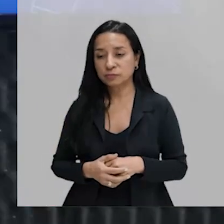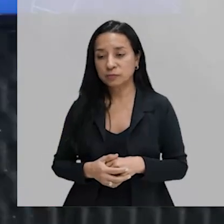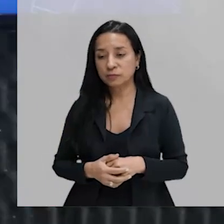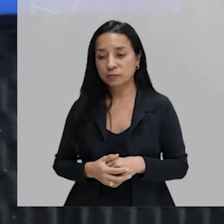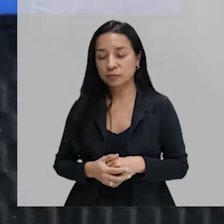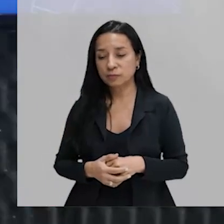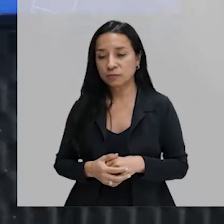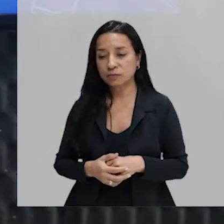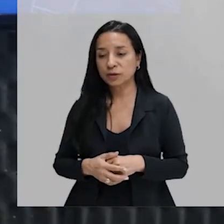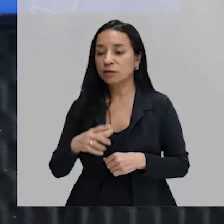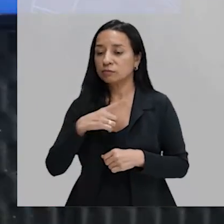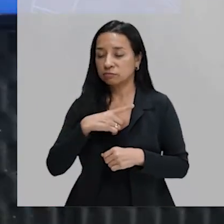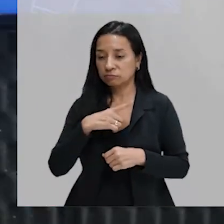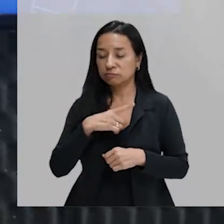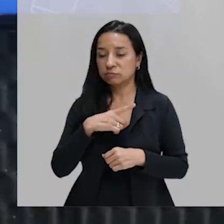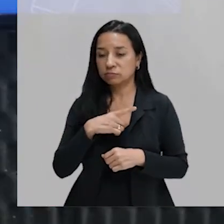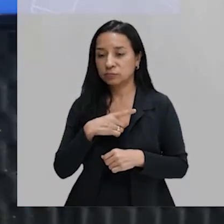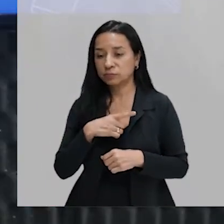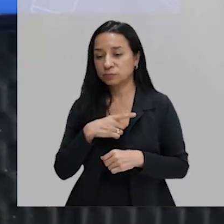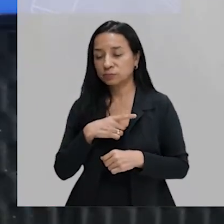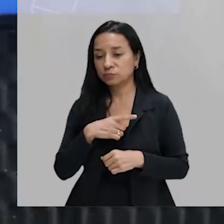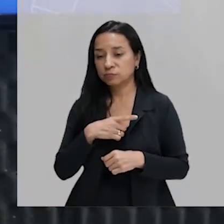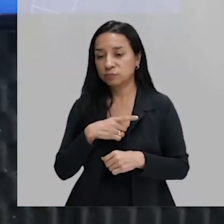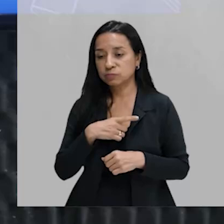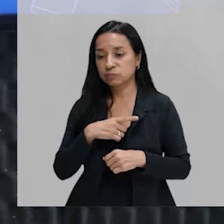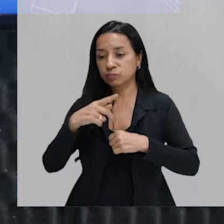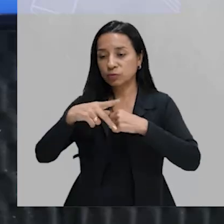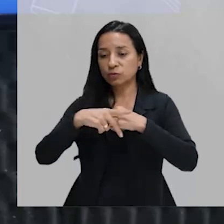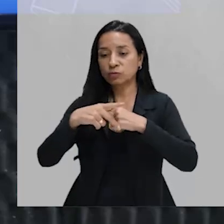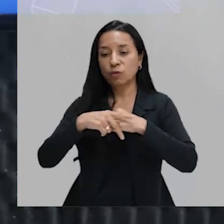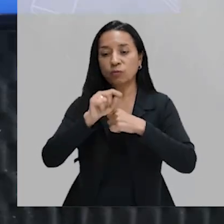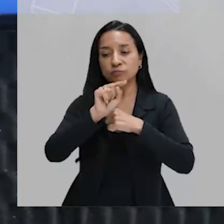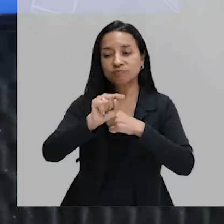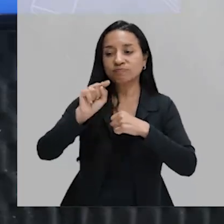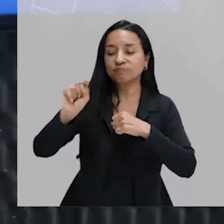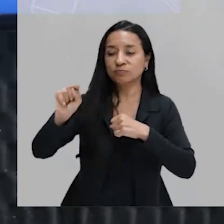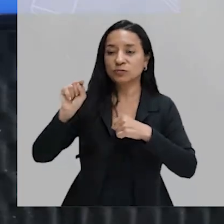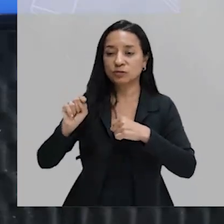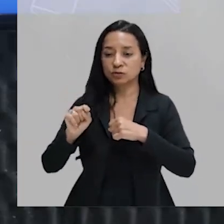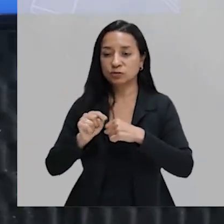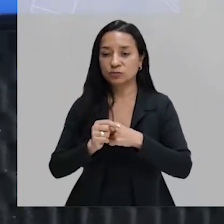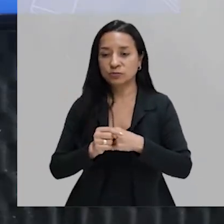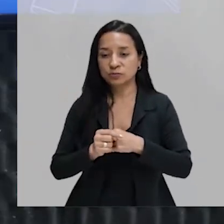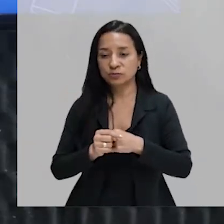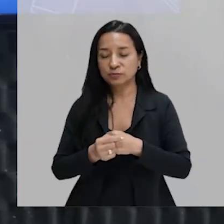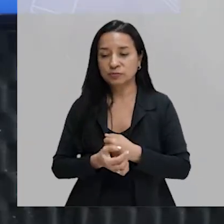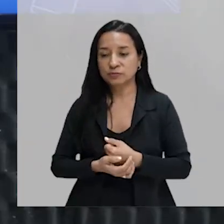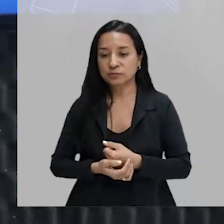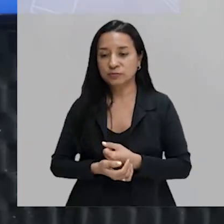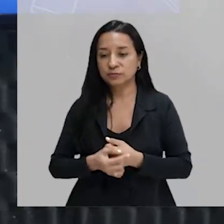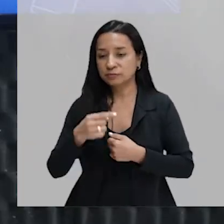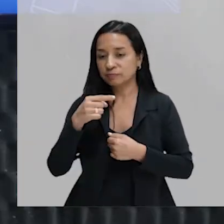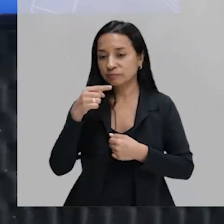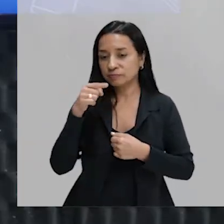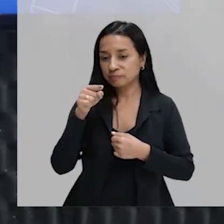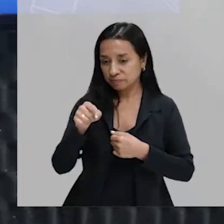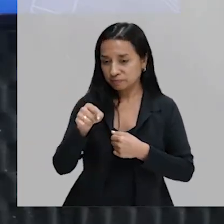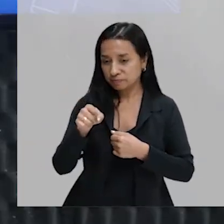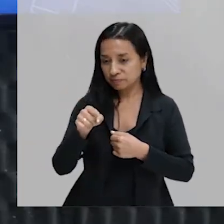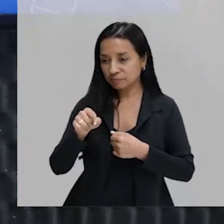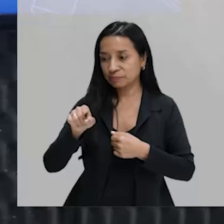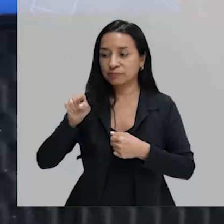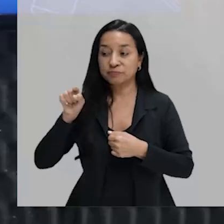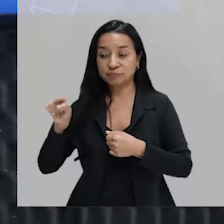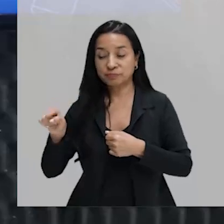eles. Né? Nós temos aqui também pronomes demonstrativos: essa e este. Lembrando que essa é quando está